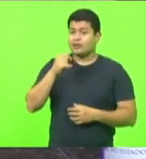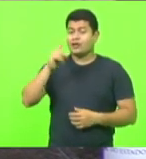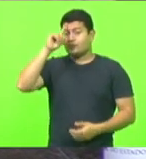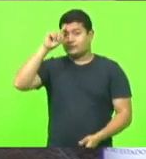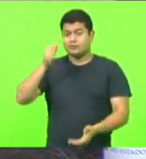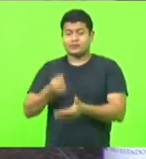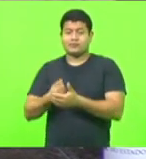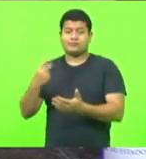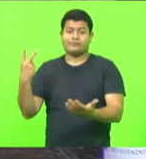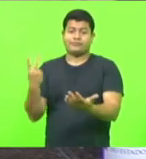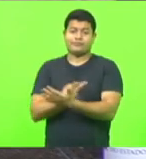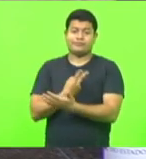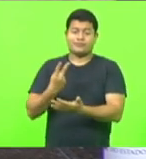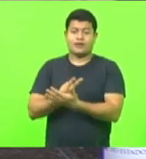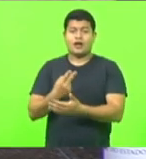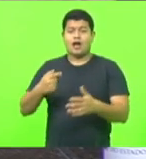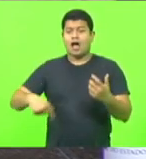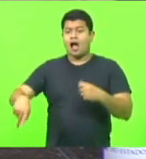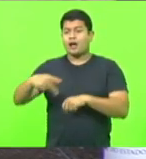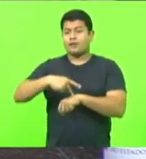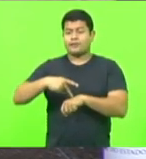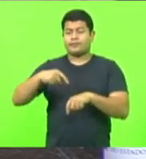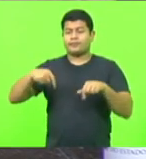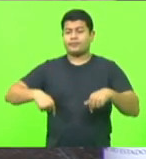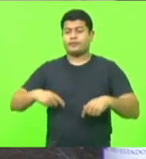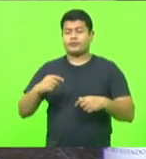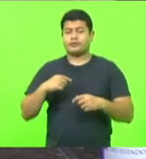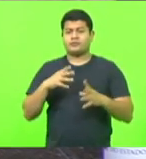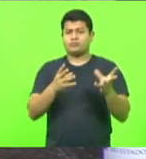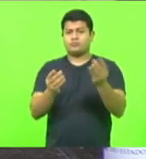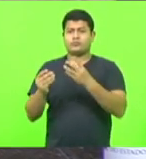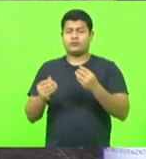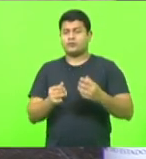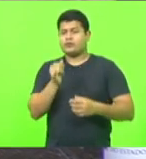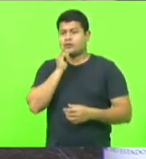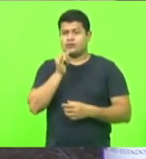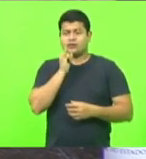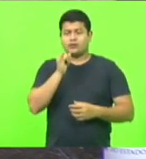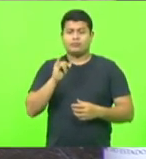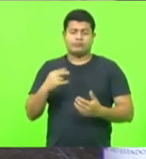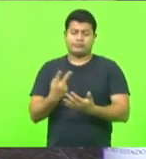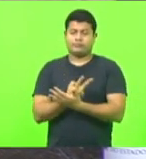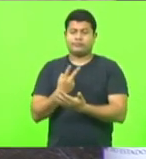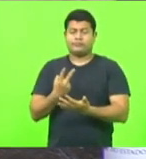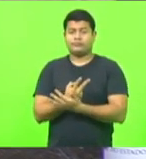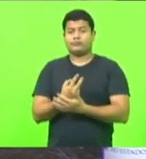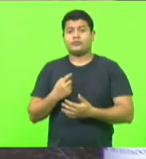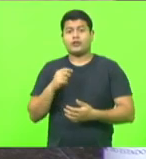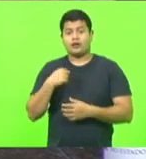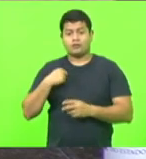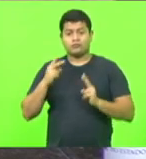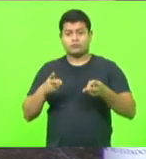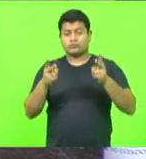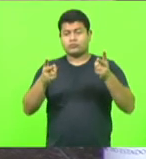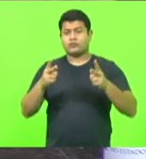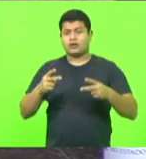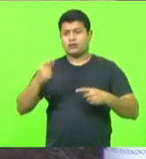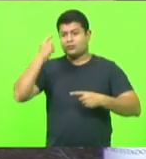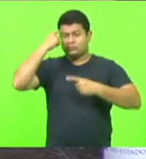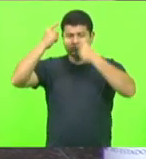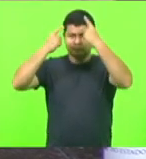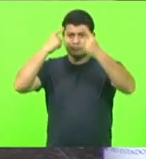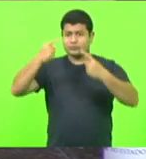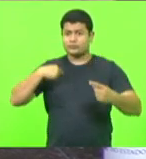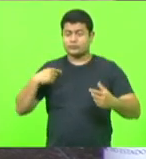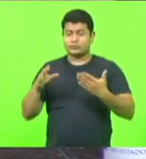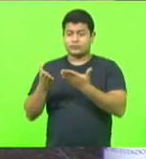que está repleto de exemplos negativos. E eu vou continuar lembrando, enquanto eles se mantiverem assim, fechados, de